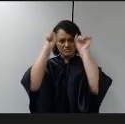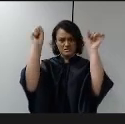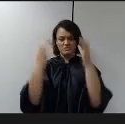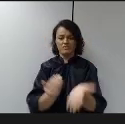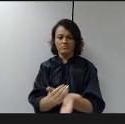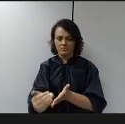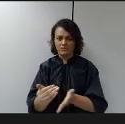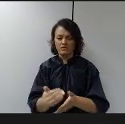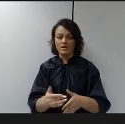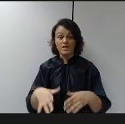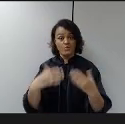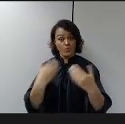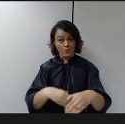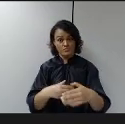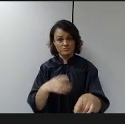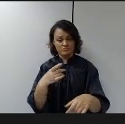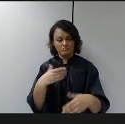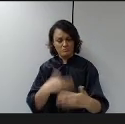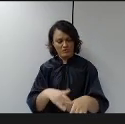público, regido pelo edital